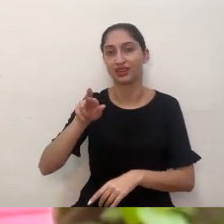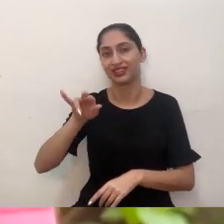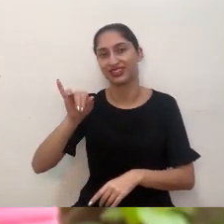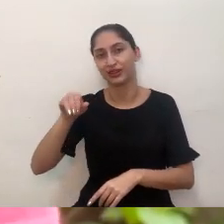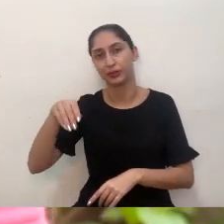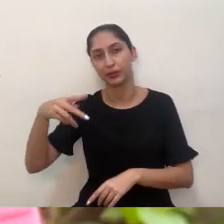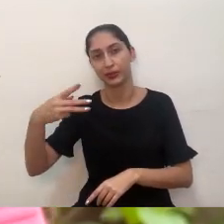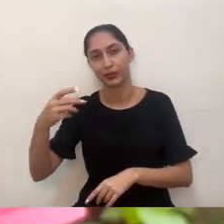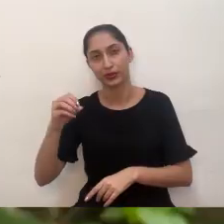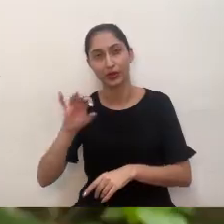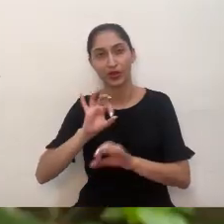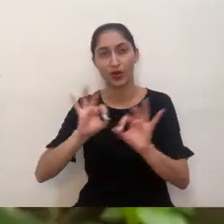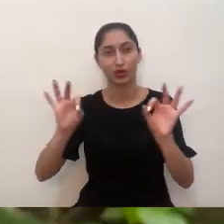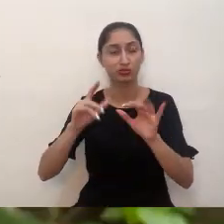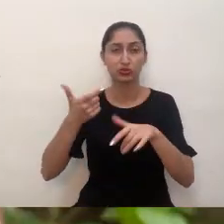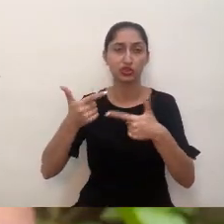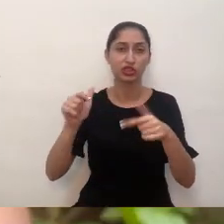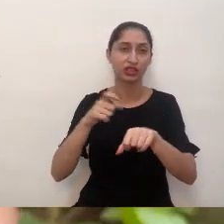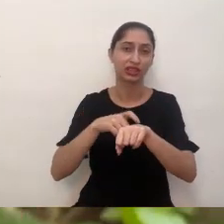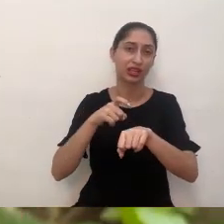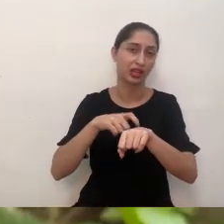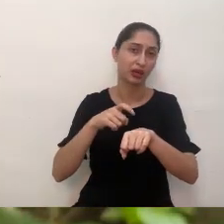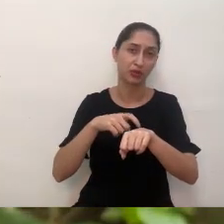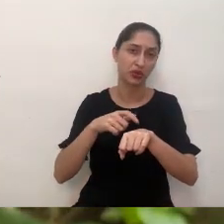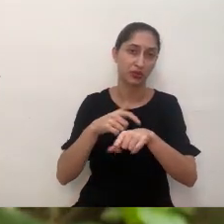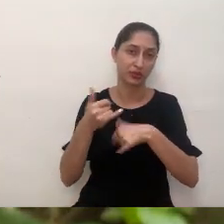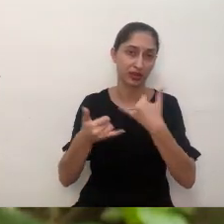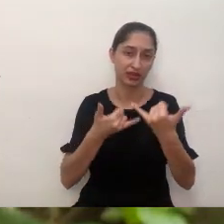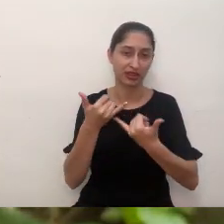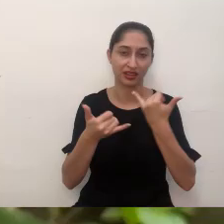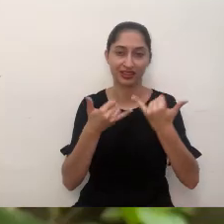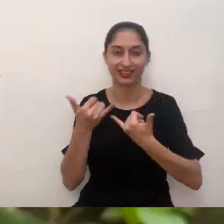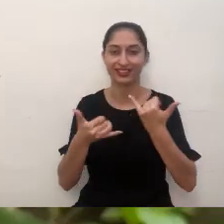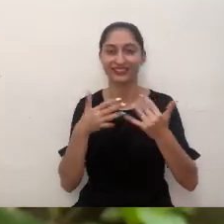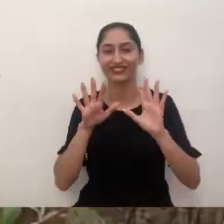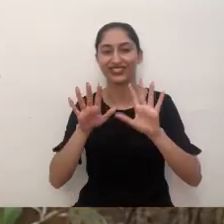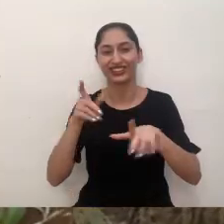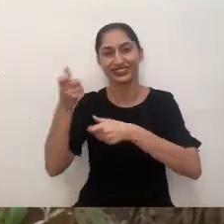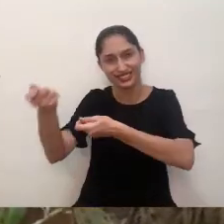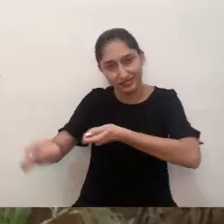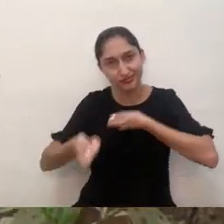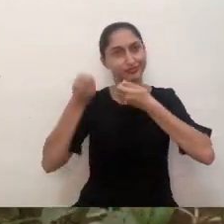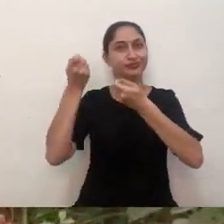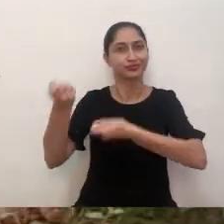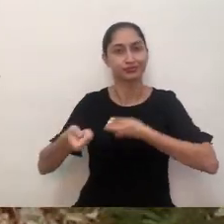Não tinha tempo nem de brincar. Era brincar com a enxada e a peneira.